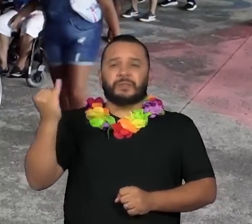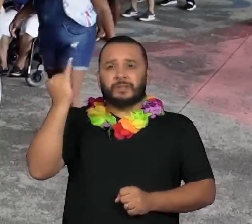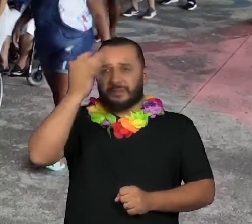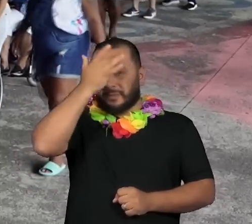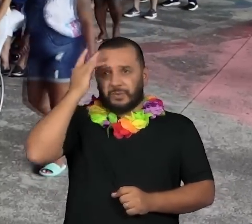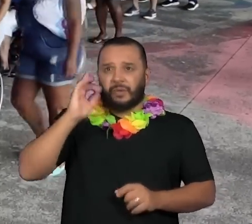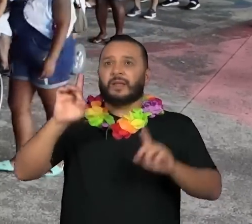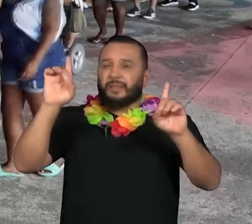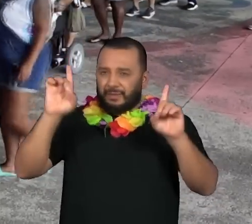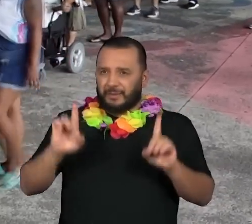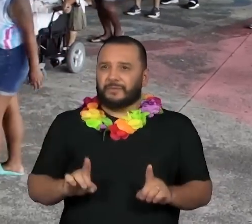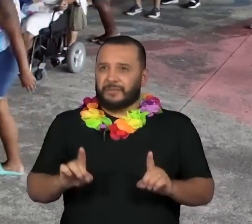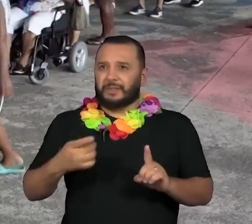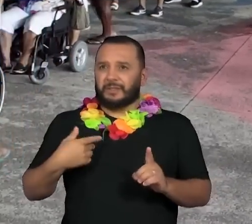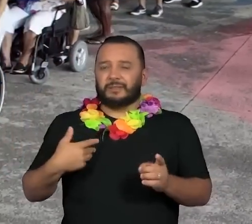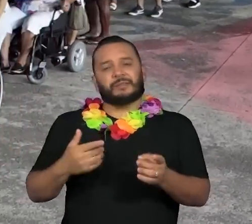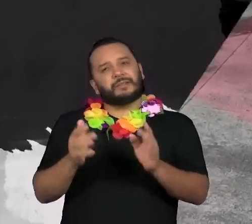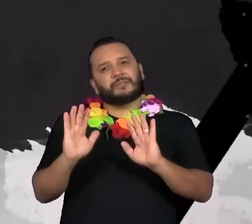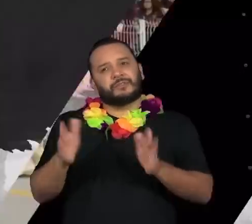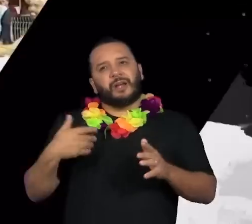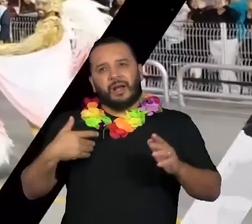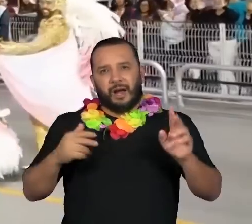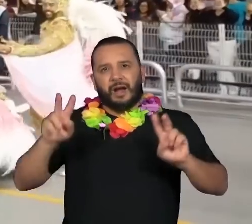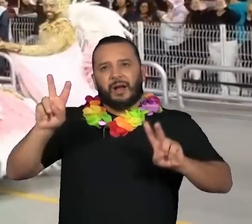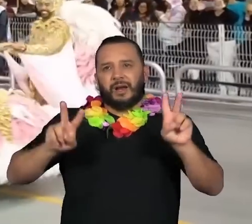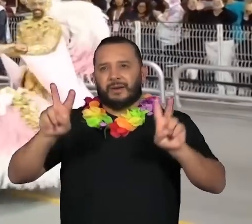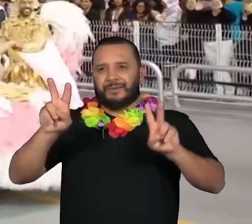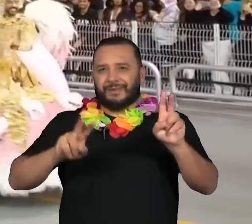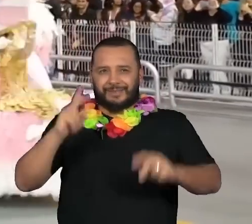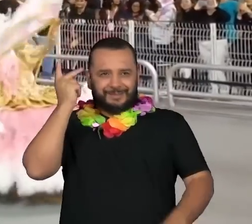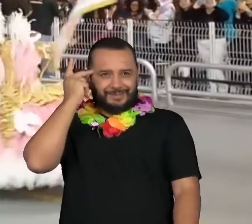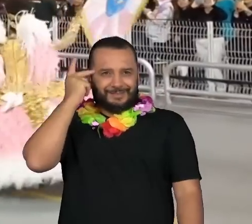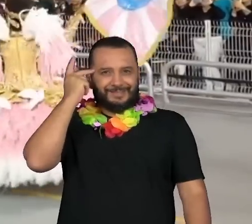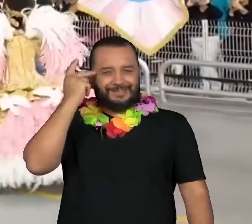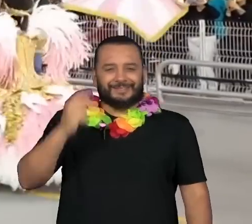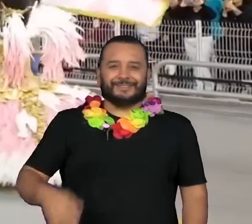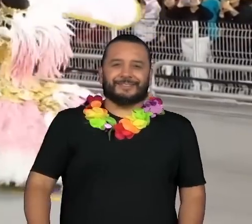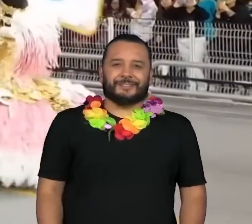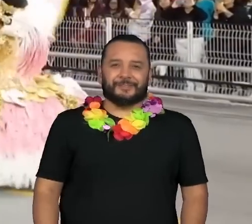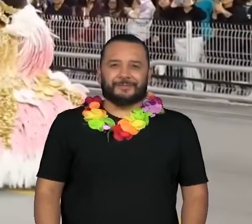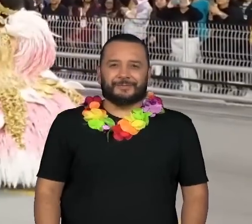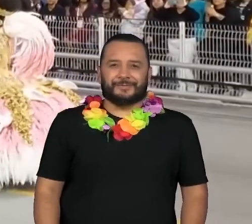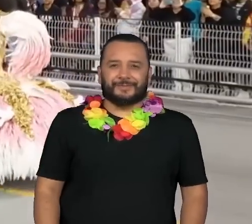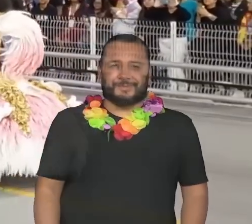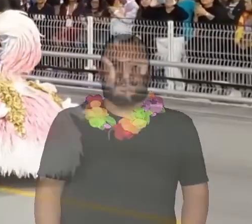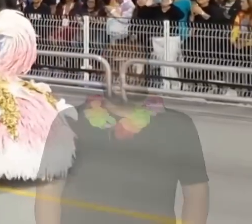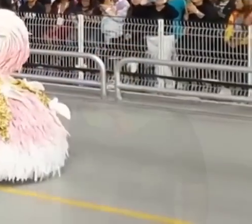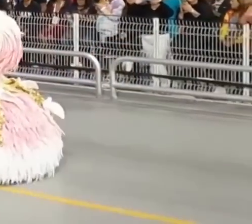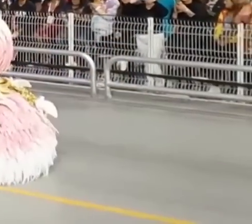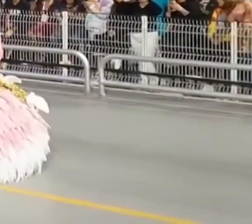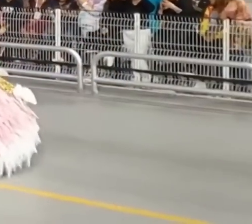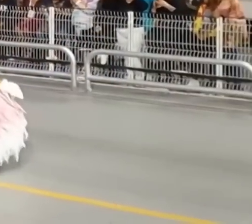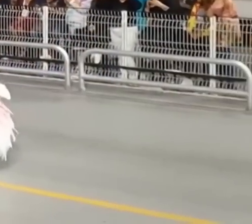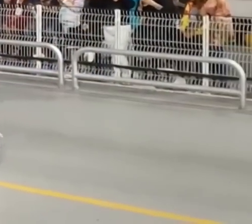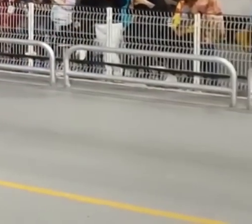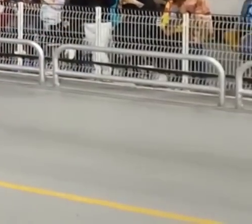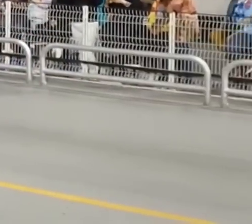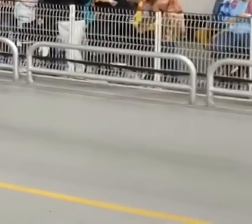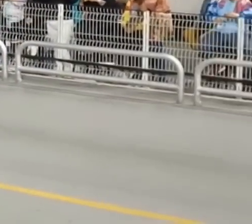com deficiência para o Carnaval de São Paulo. O amor está em cada um de nós. Vamos